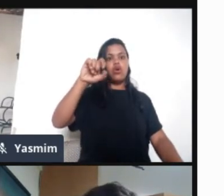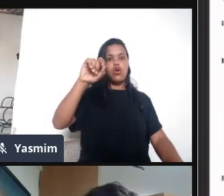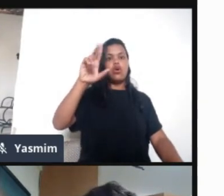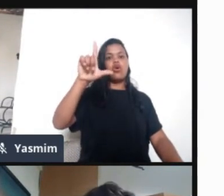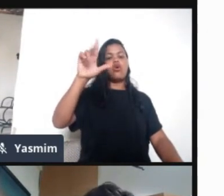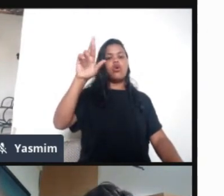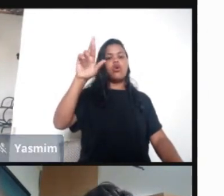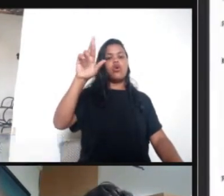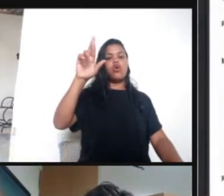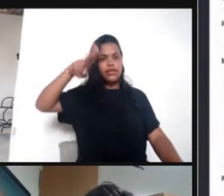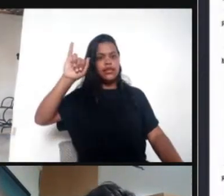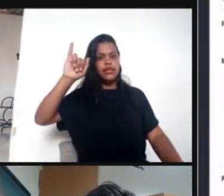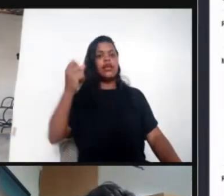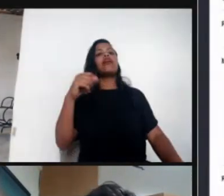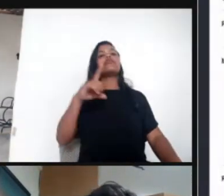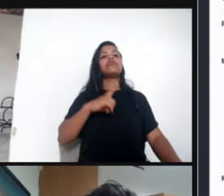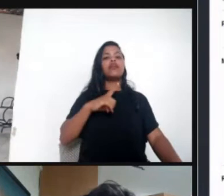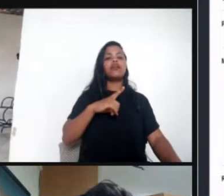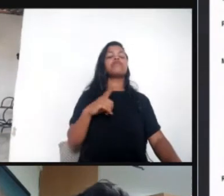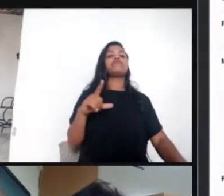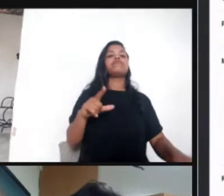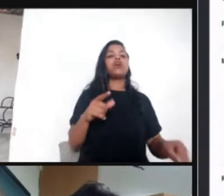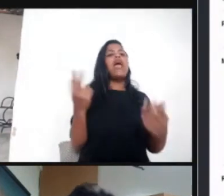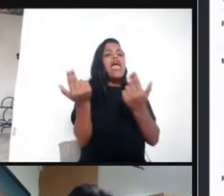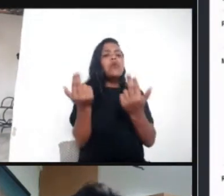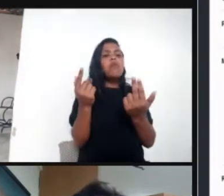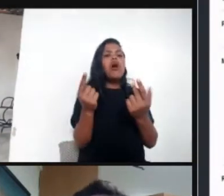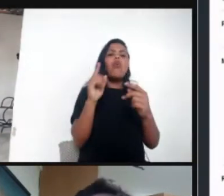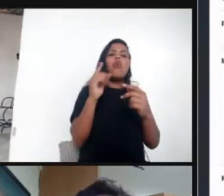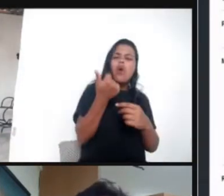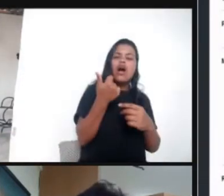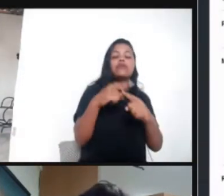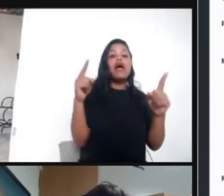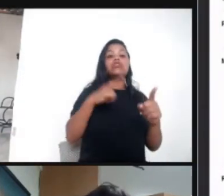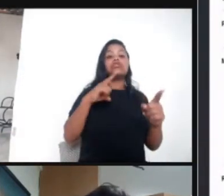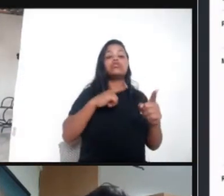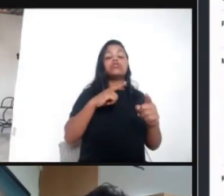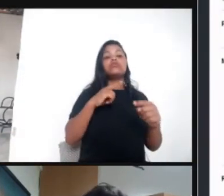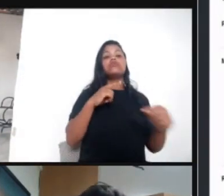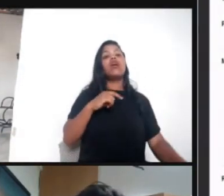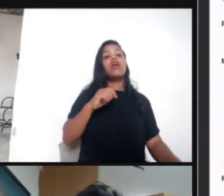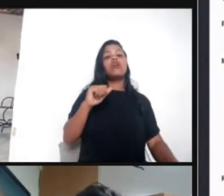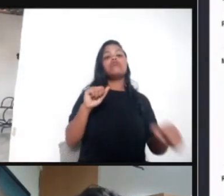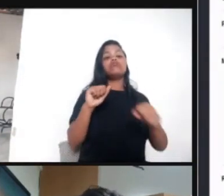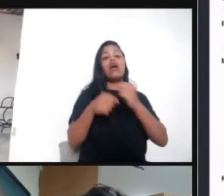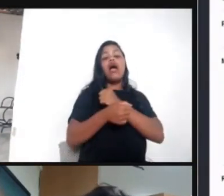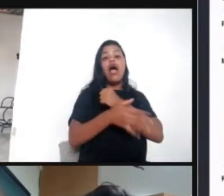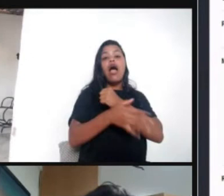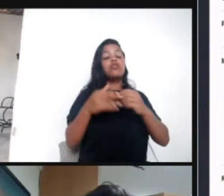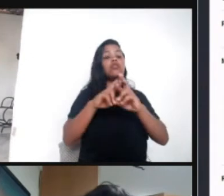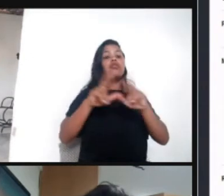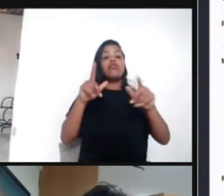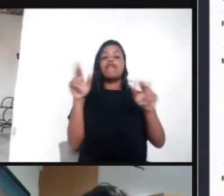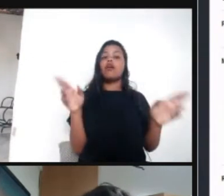Lembrando que todos esses fármacos aqui, voltando, eles têm uma toxicidade elevada, principalmente a cloroquina e a